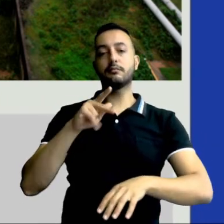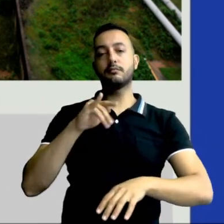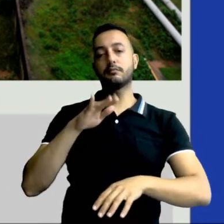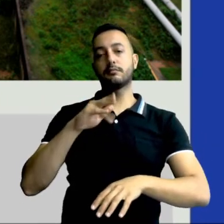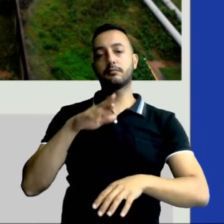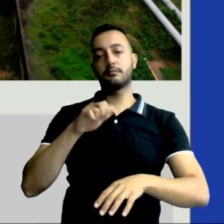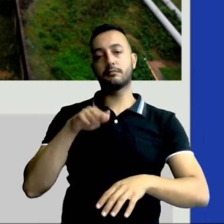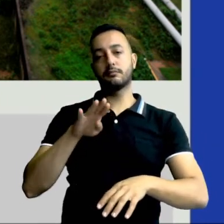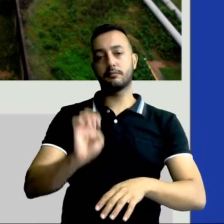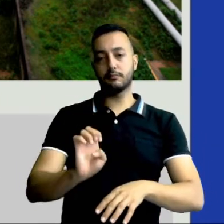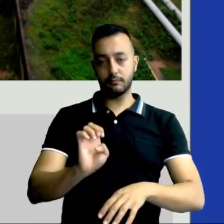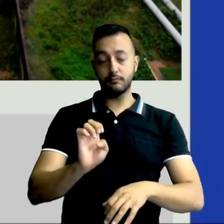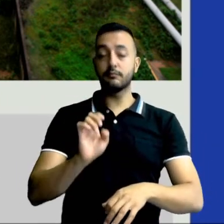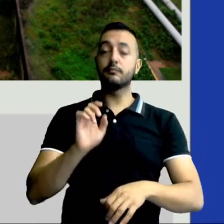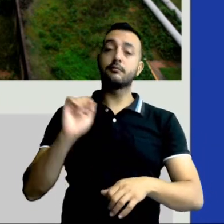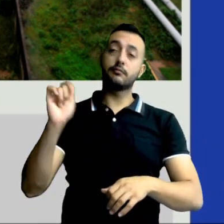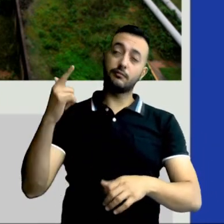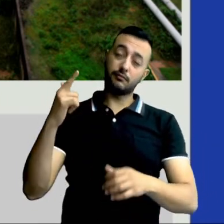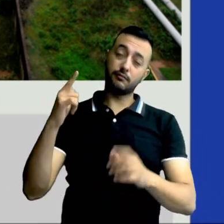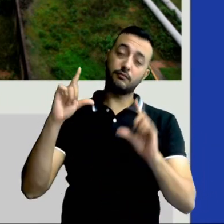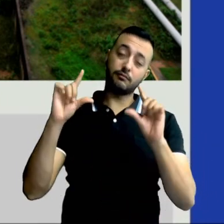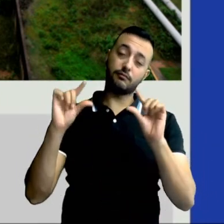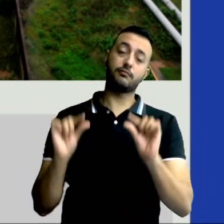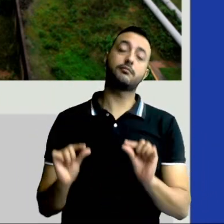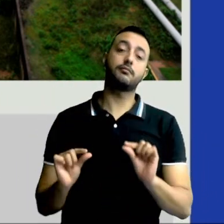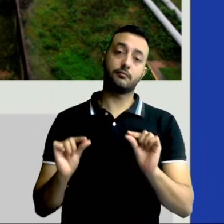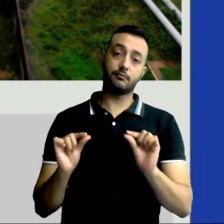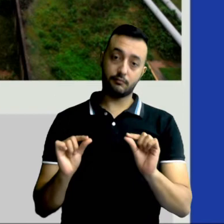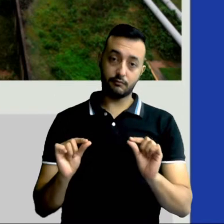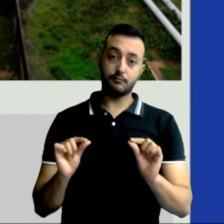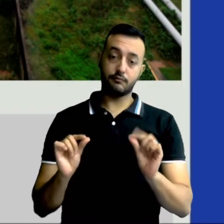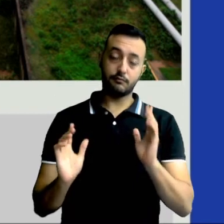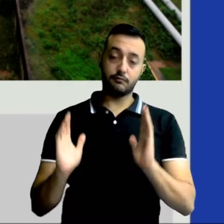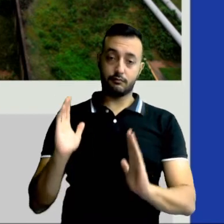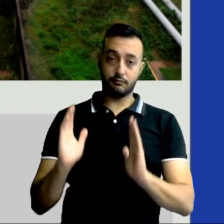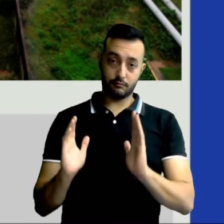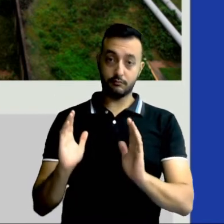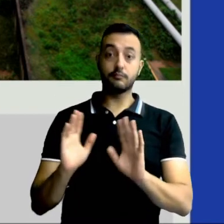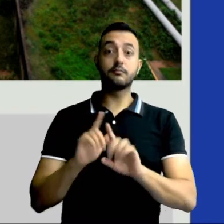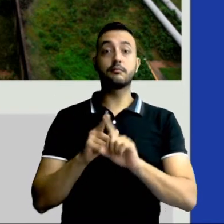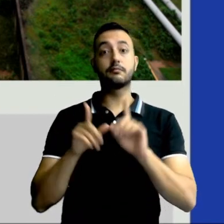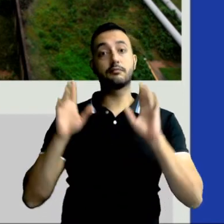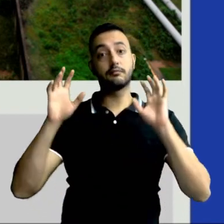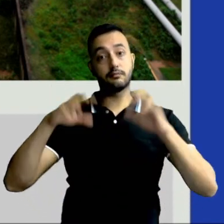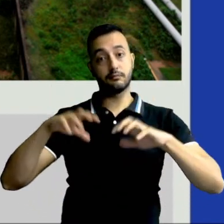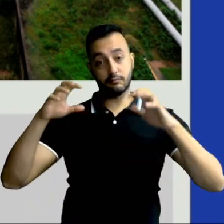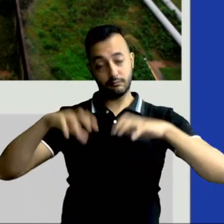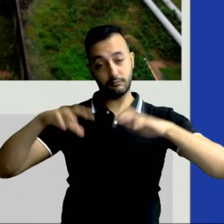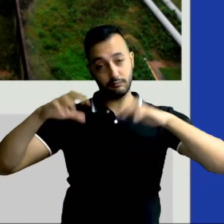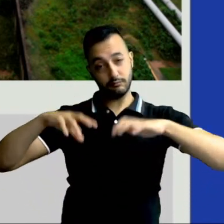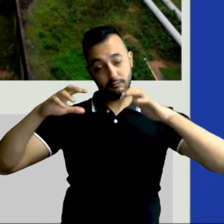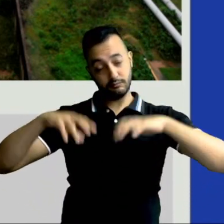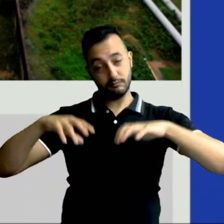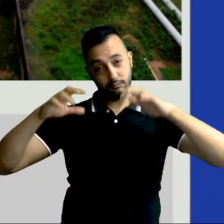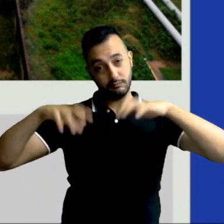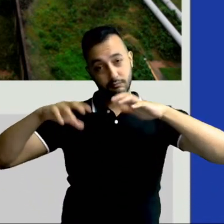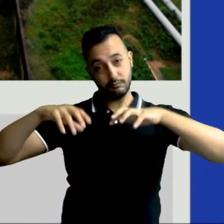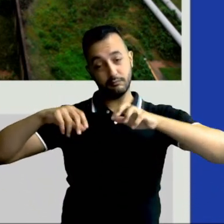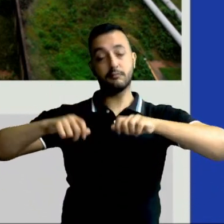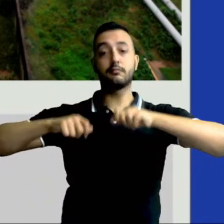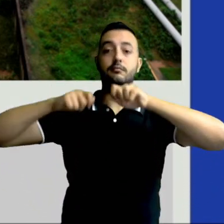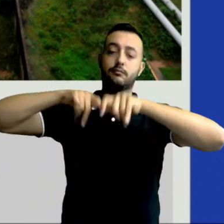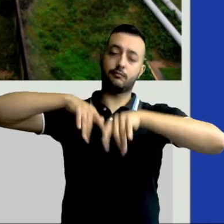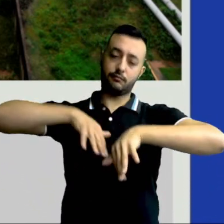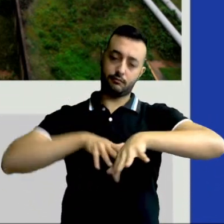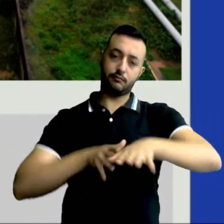no verão sua vazou que é pequena agigantando si no en Oi tá devido ao grande número e volume de